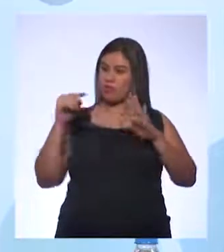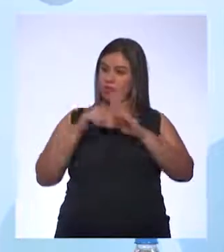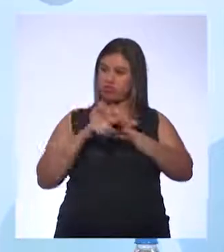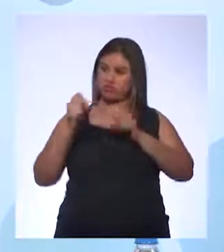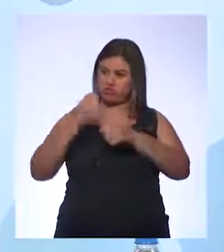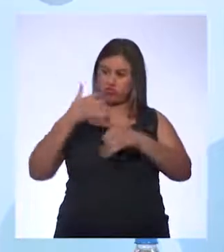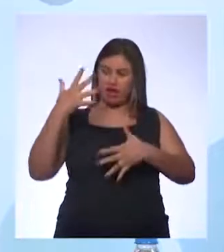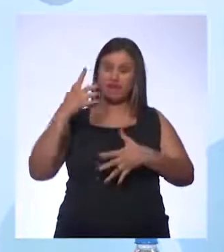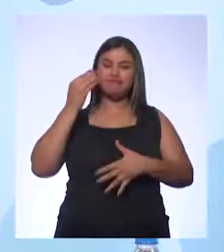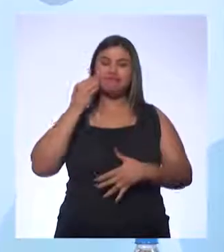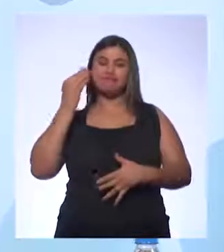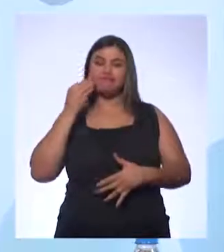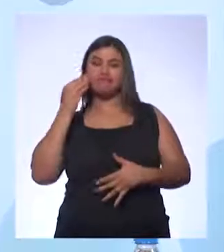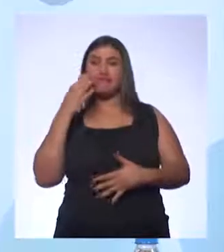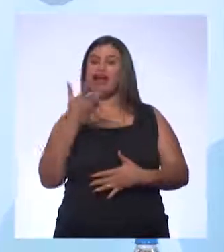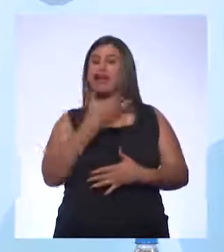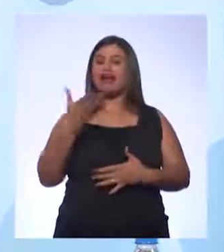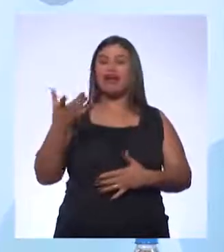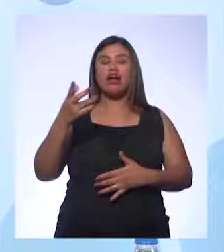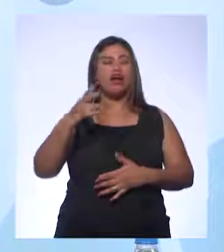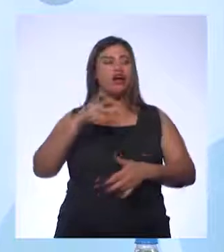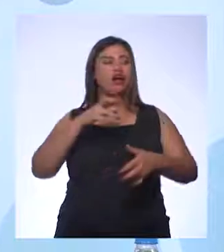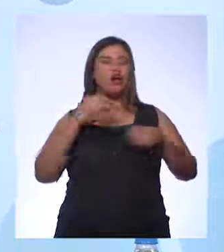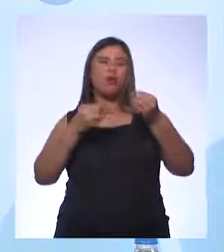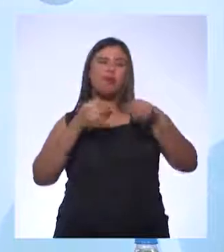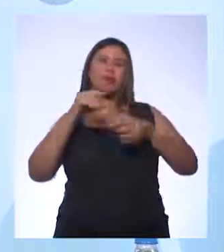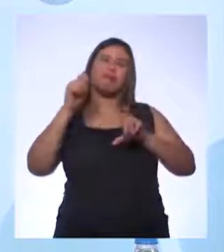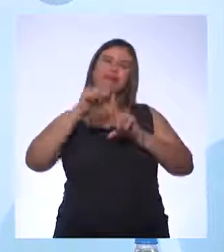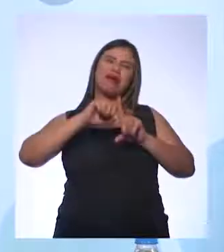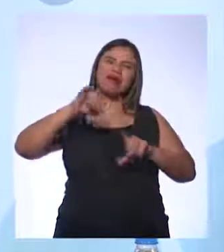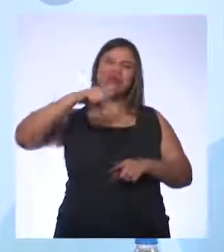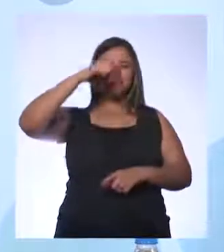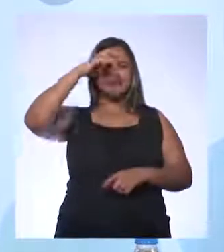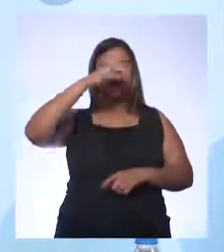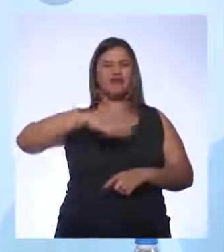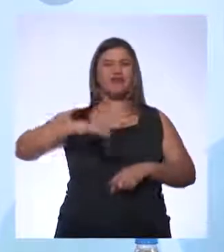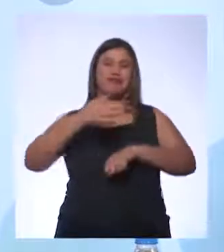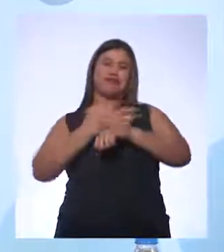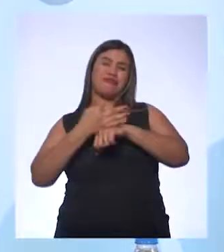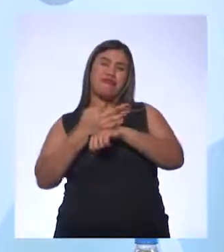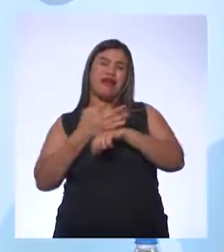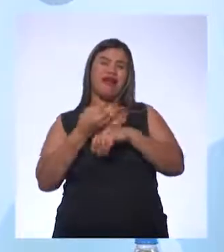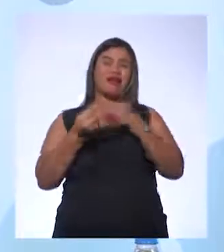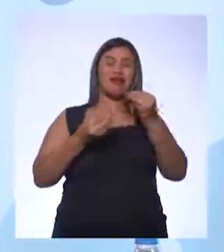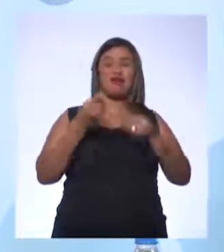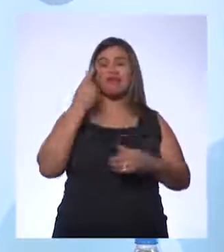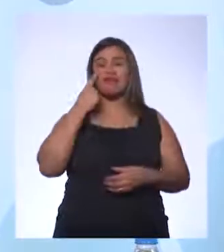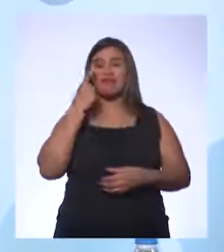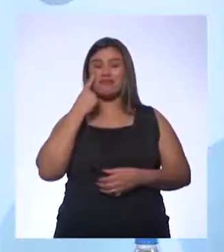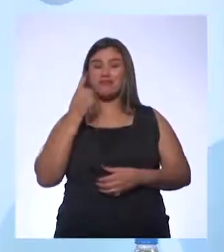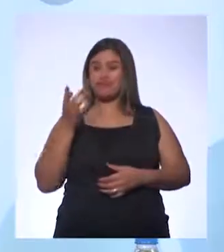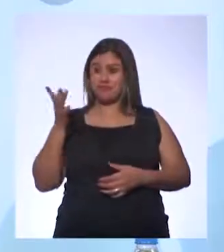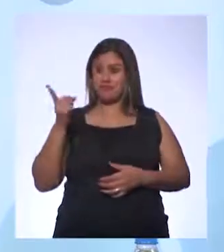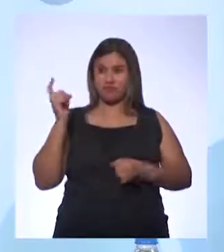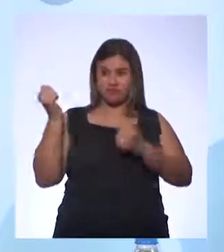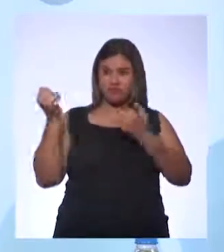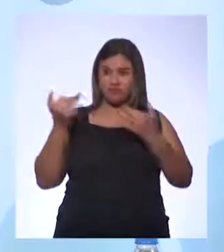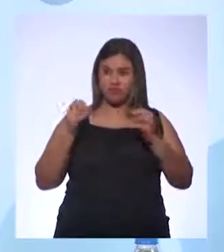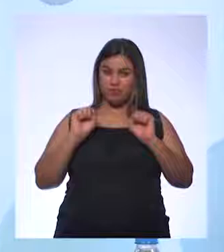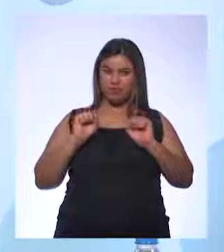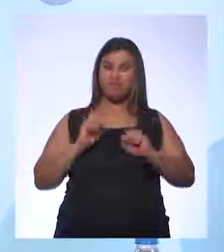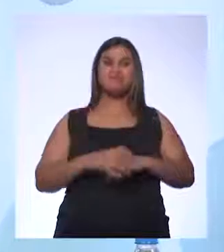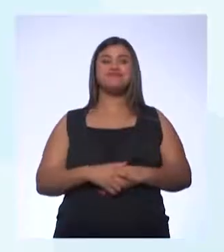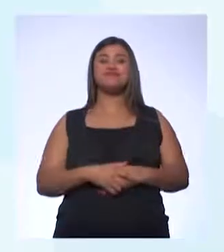chat. Vamos ver se a galera está participando, né? Janeirão, estamos de férias, né? Vamos ver. Mas conta aqui pra gente aí, você também responde para